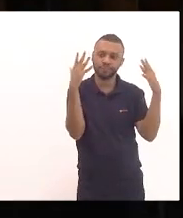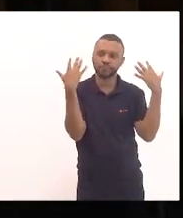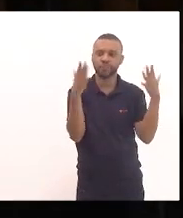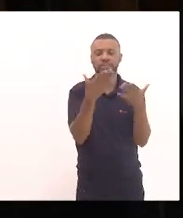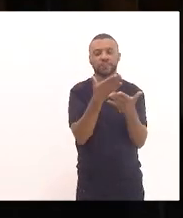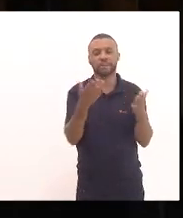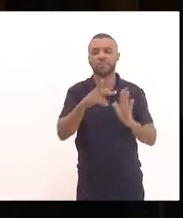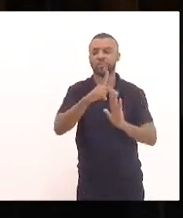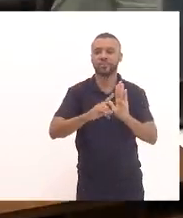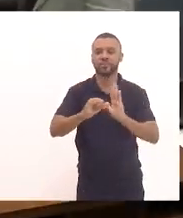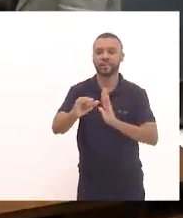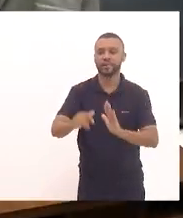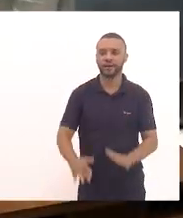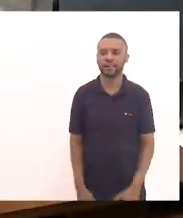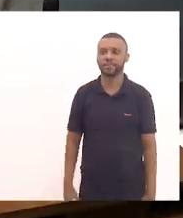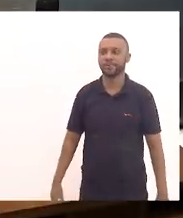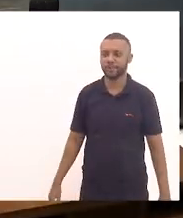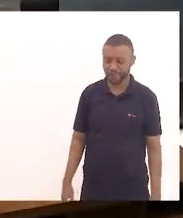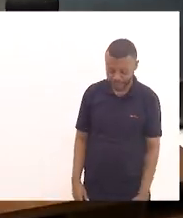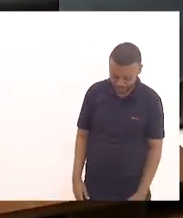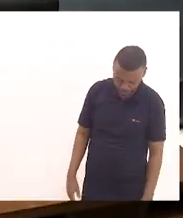pelo projeto de lei.